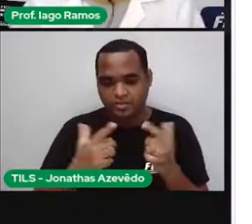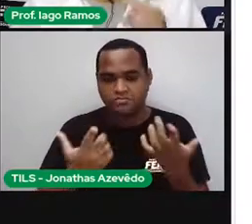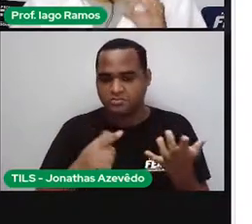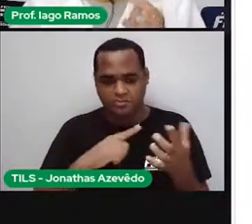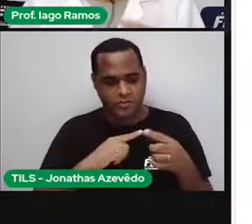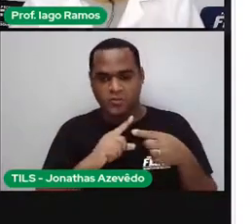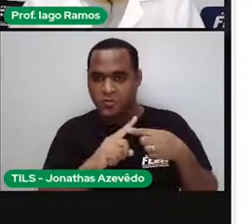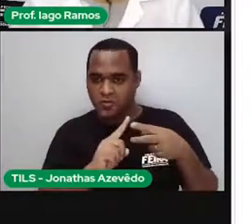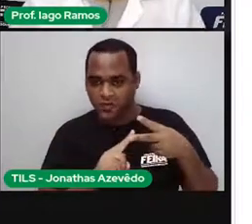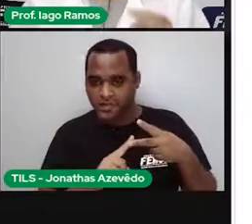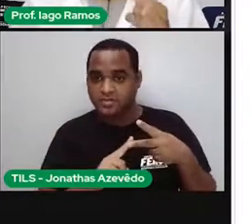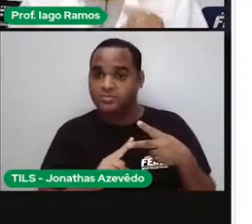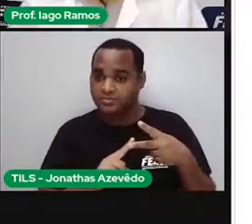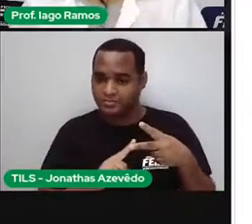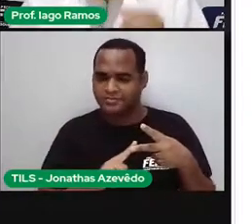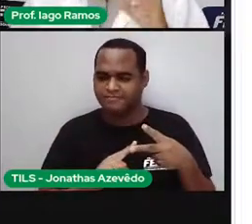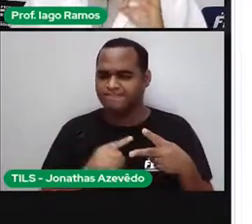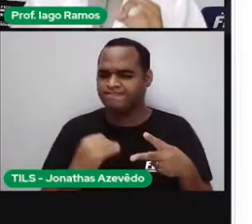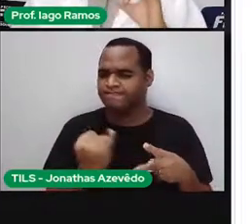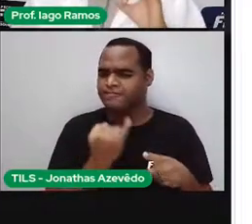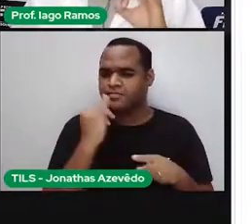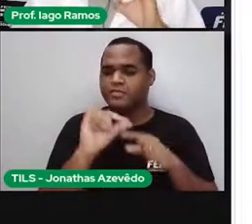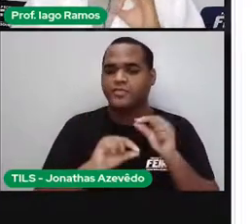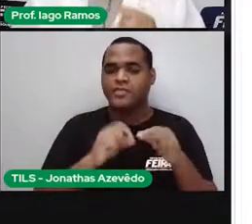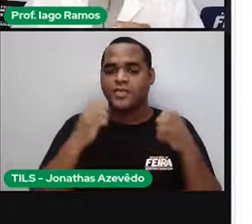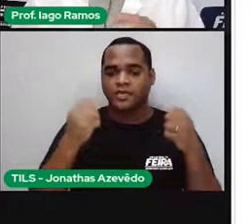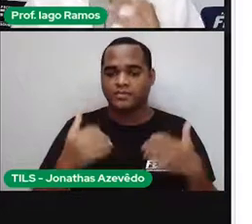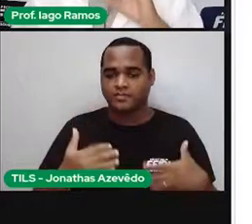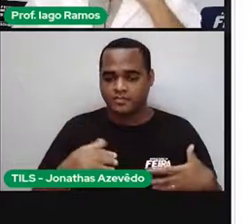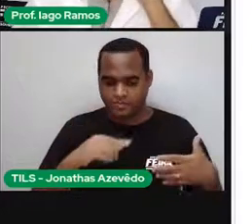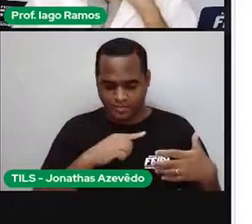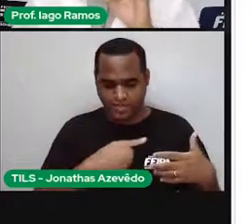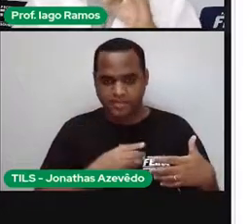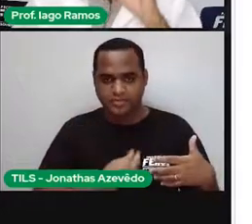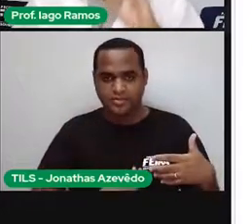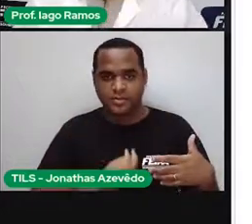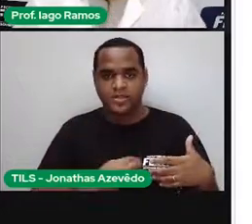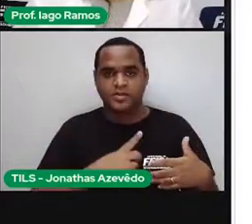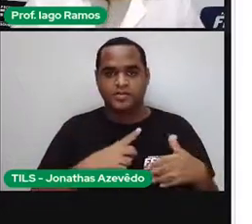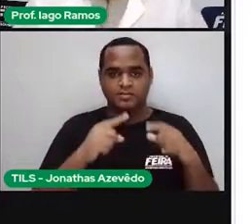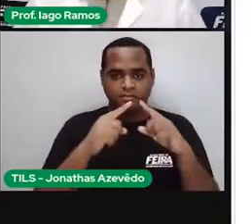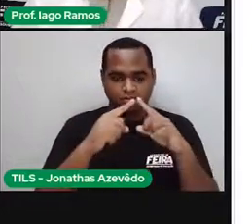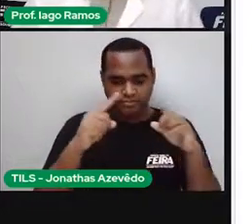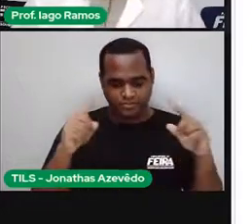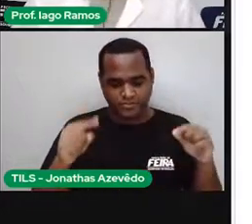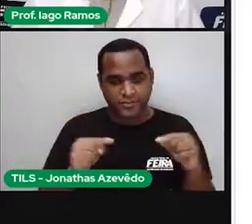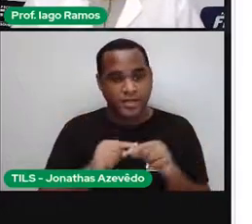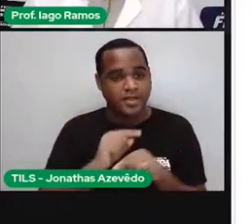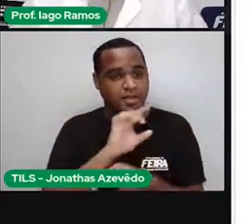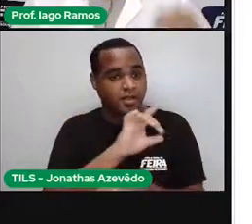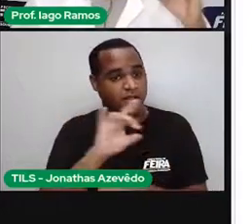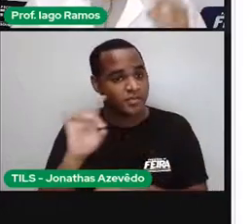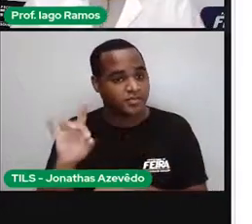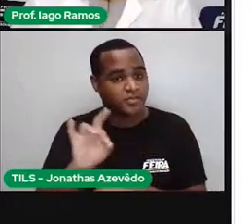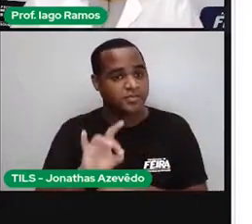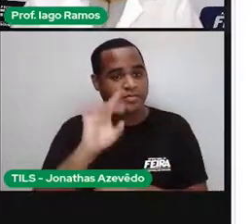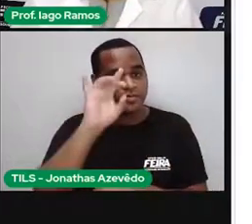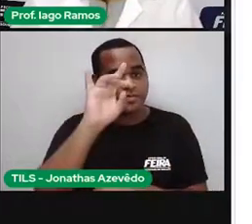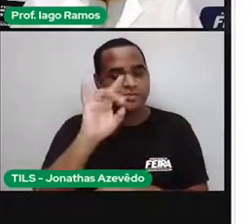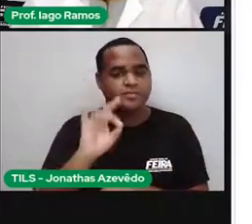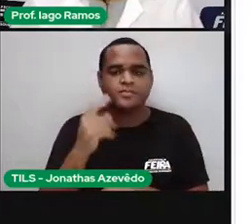triângulos através de uma de suas diagonais pausa para entender isso aqui